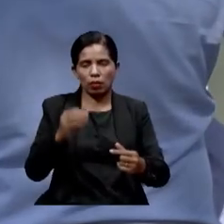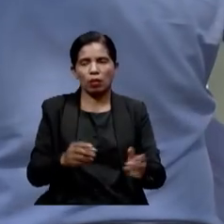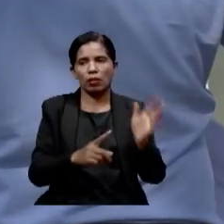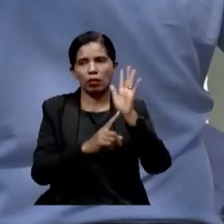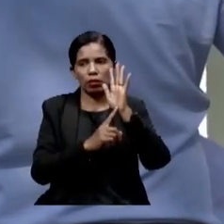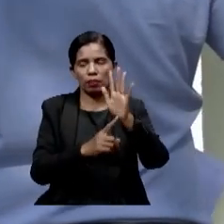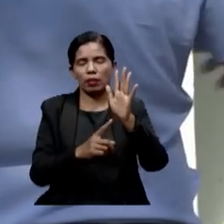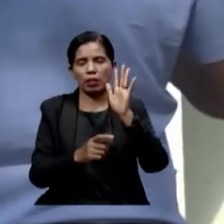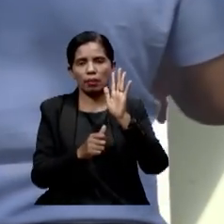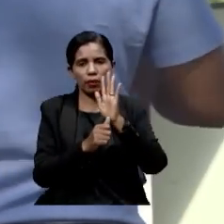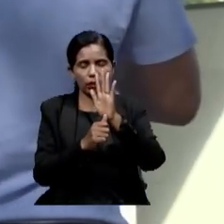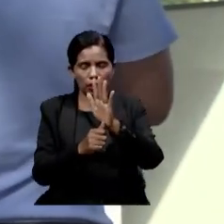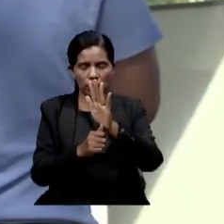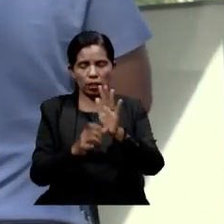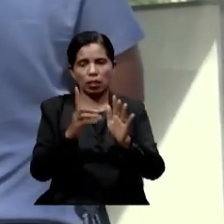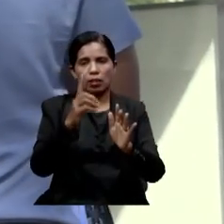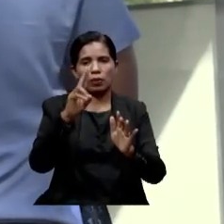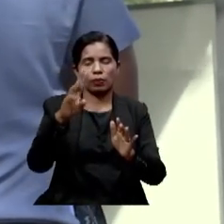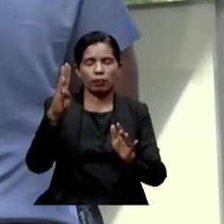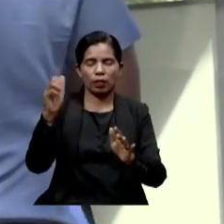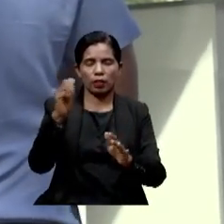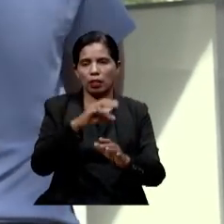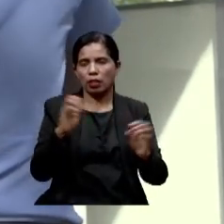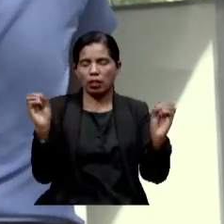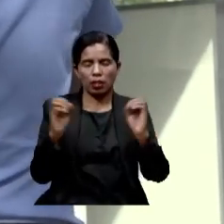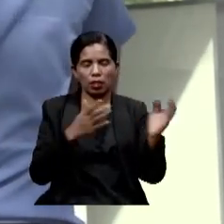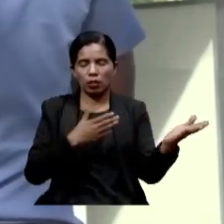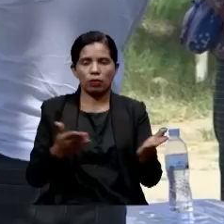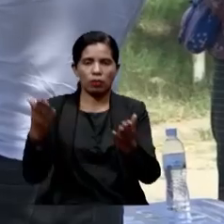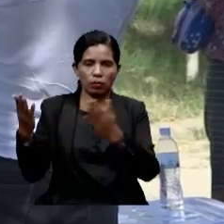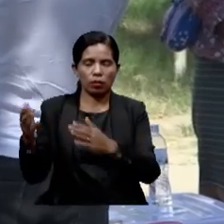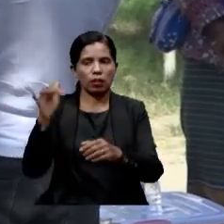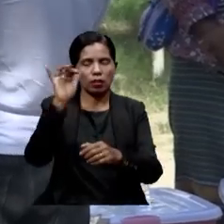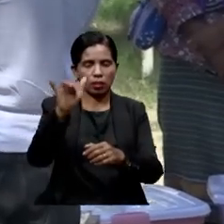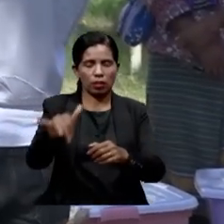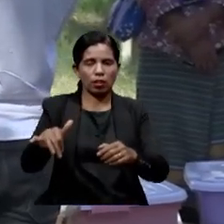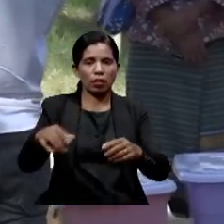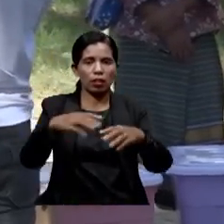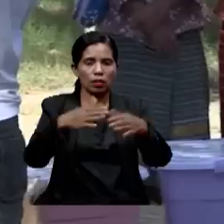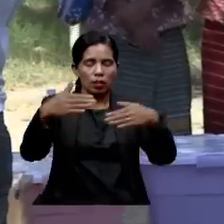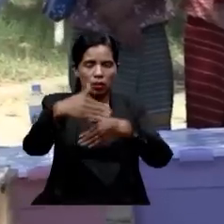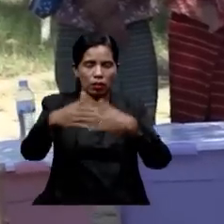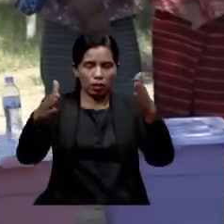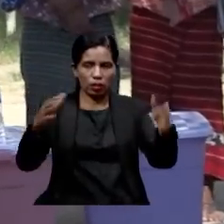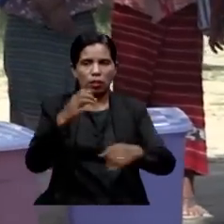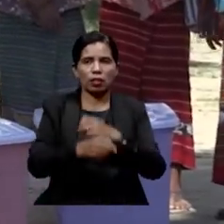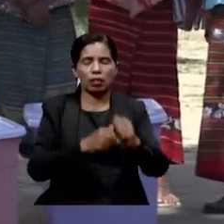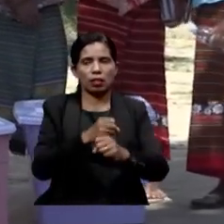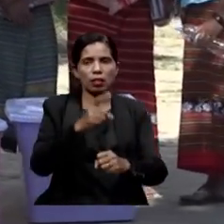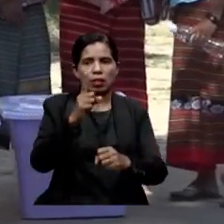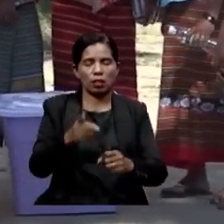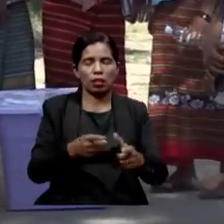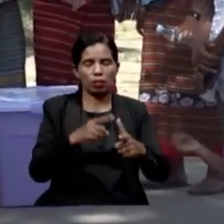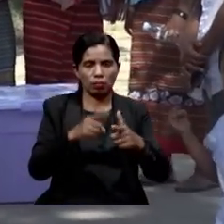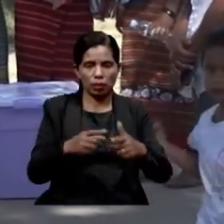ia Expo Dubai, mebetai sirak ne komisan la consegue lori, norai deti a contentor laran kuasa tinen ida, afoi